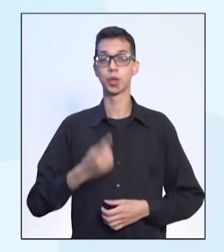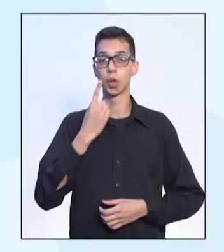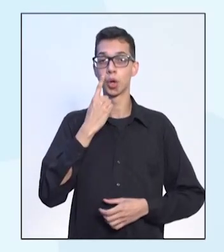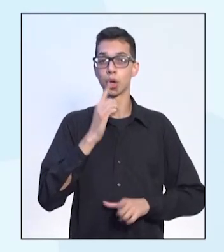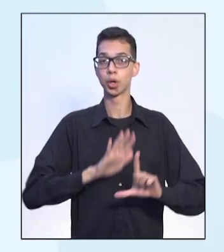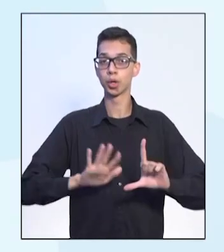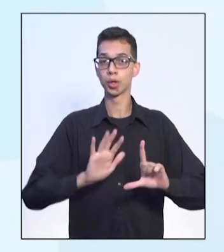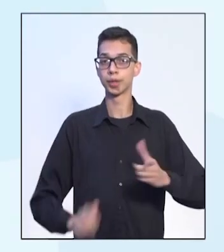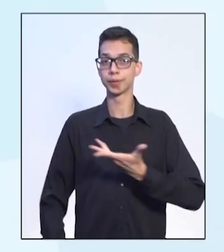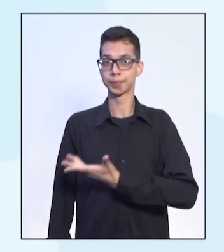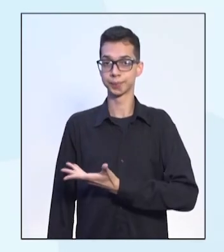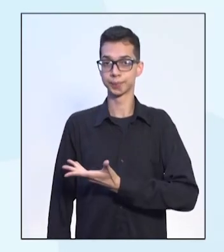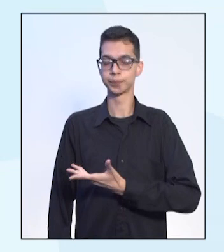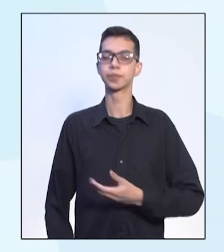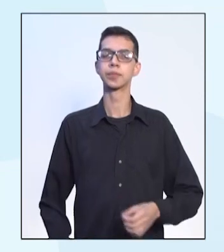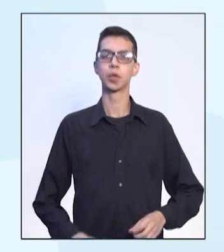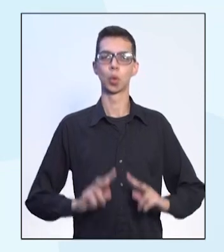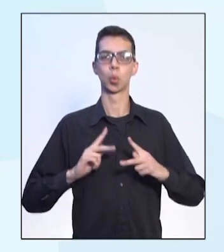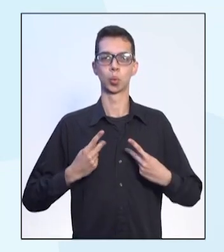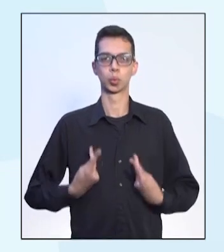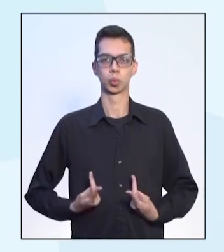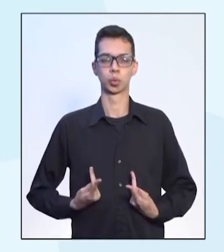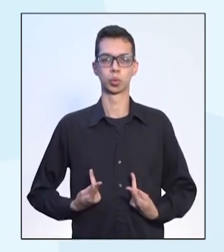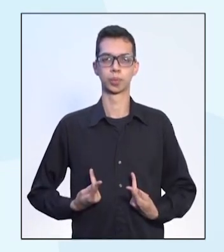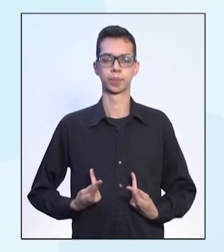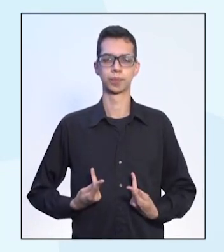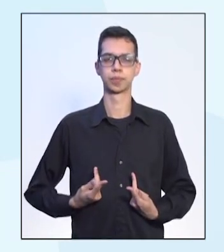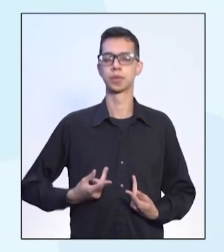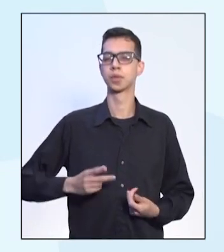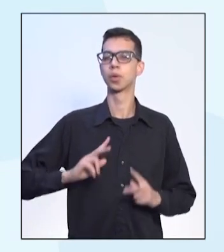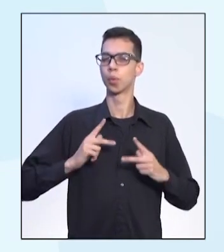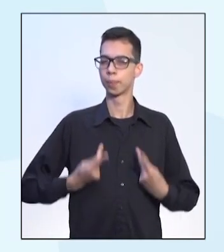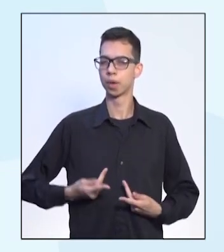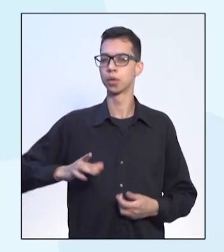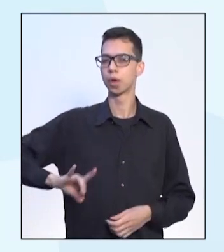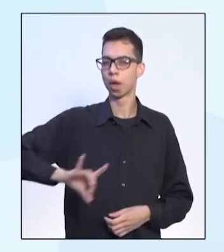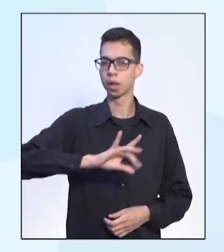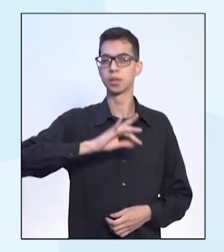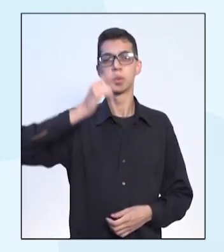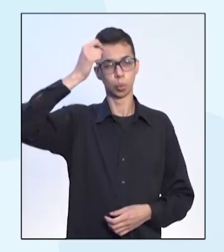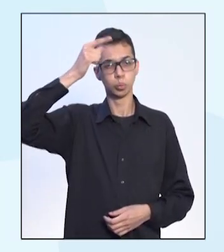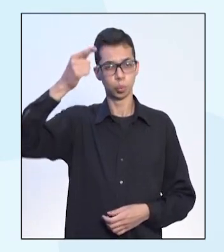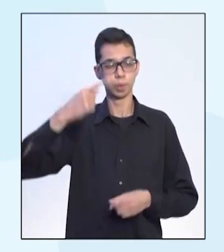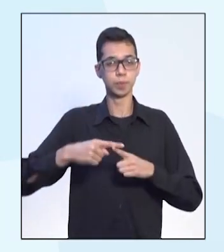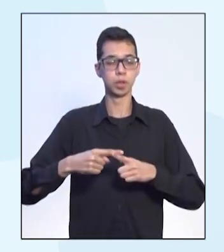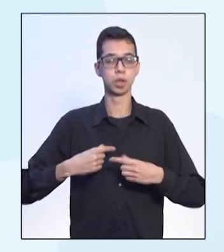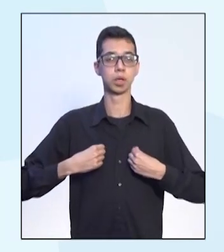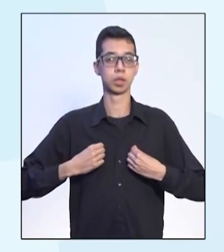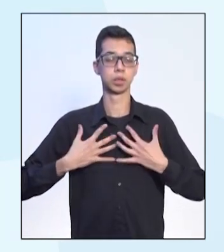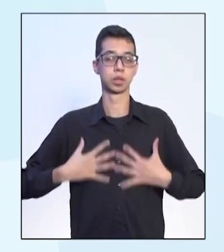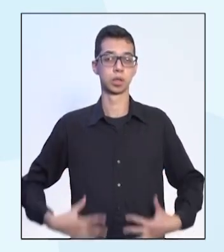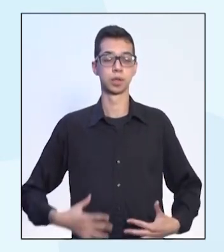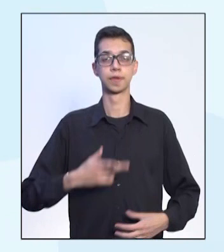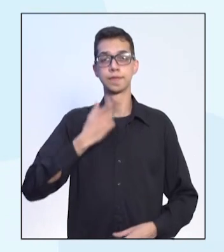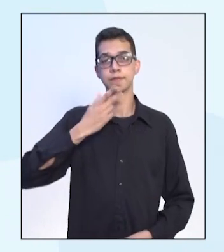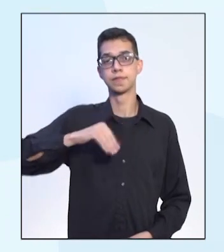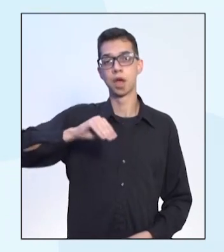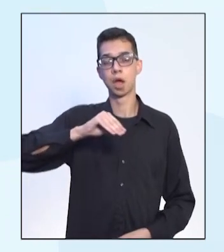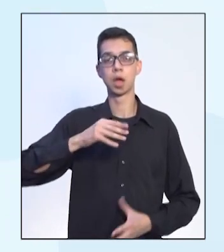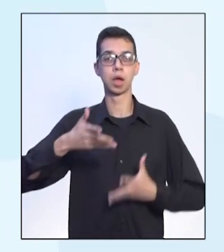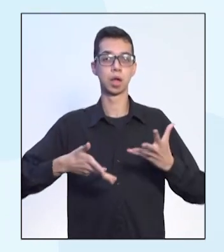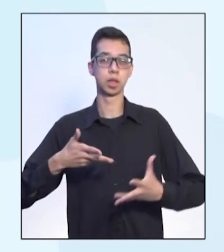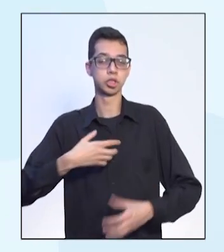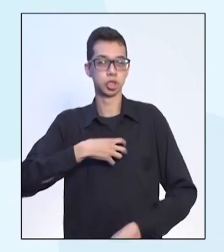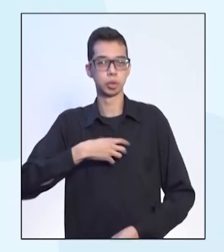humanidade se constrói pela cultura, nós somos feitos pela cultura, a nossa forma de falar, de se vestir, de se pensar, recebe uma influência da cultura na qual